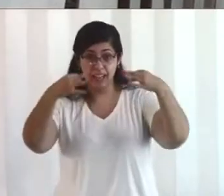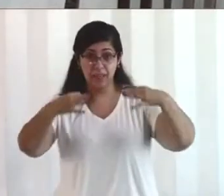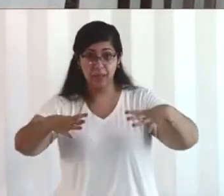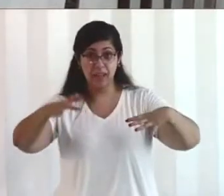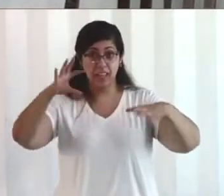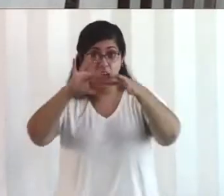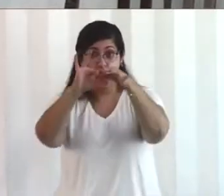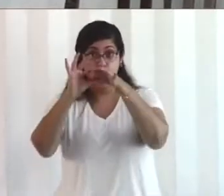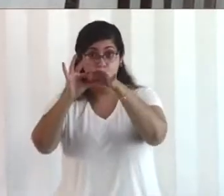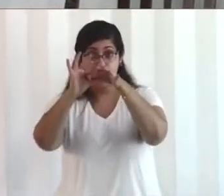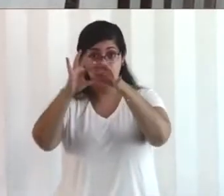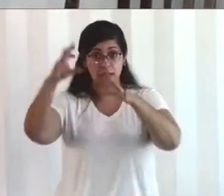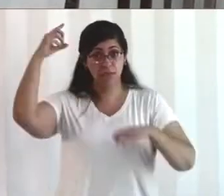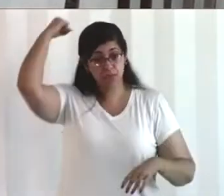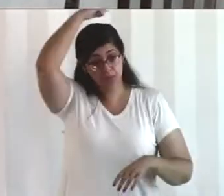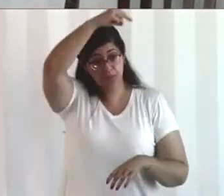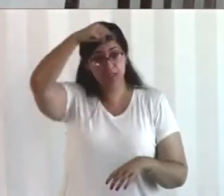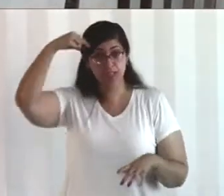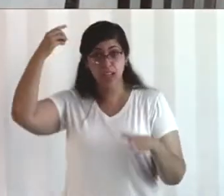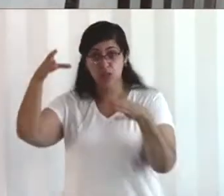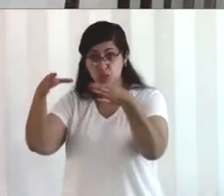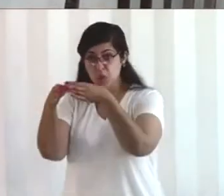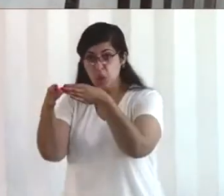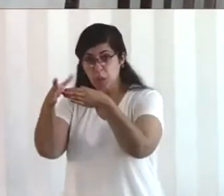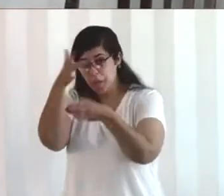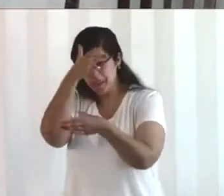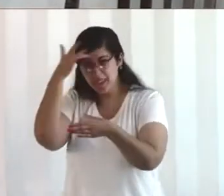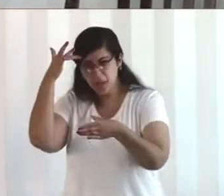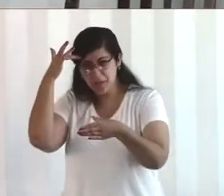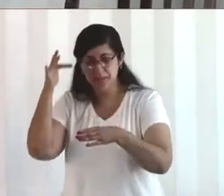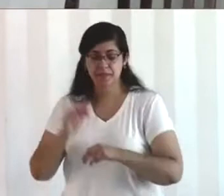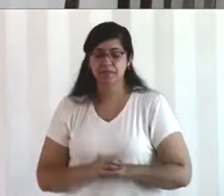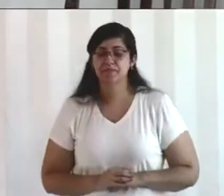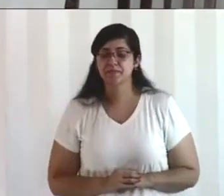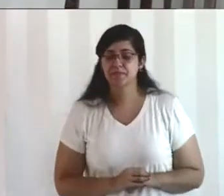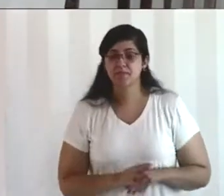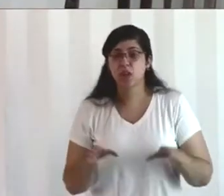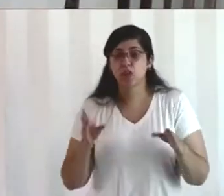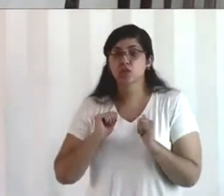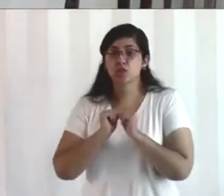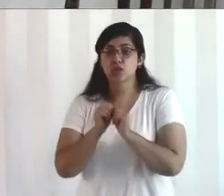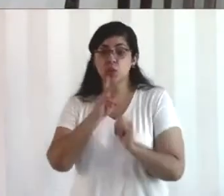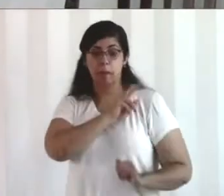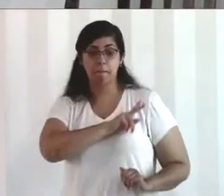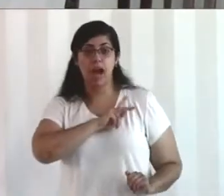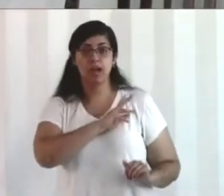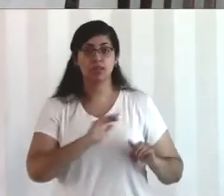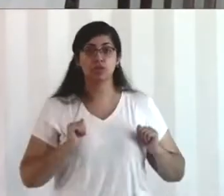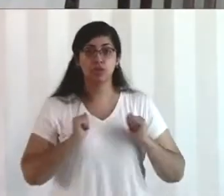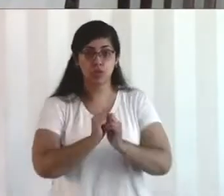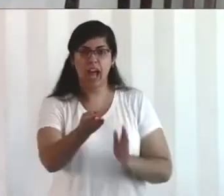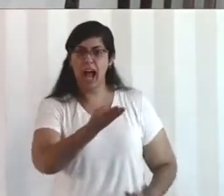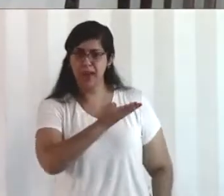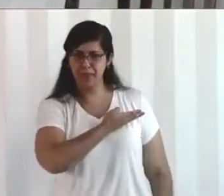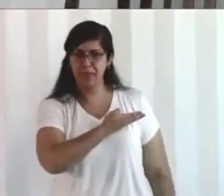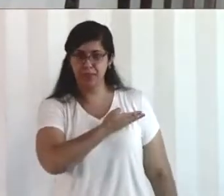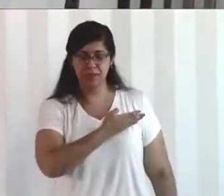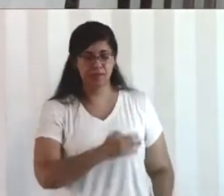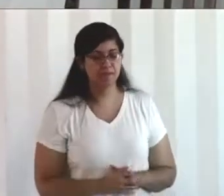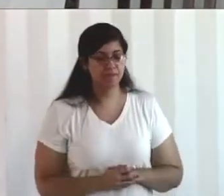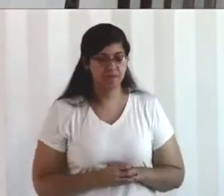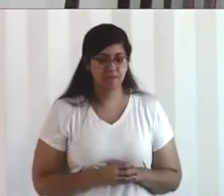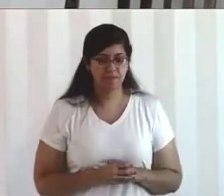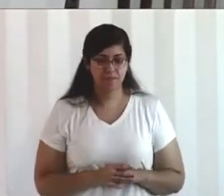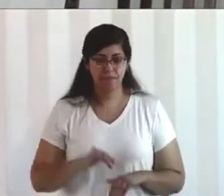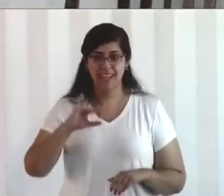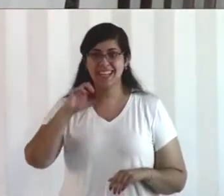vivenciada aqui por Paulo e por alguns dos seus amigos. Vejam quem são. Versículo 5, no comecinho. Quando